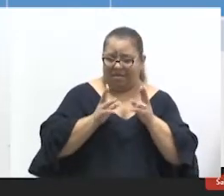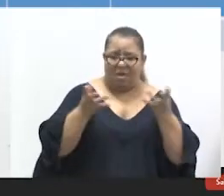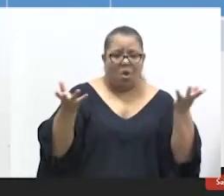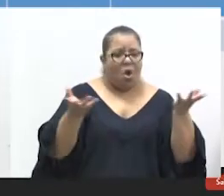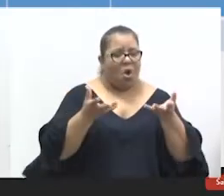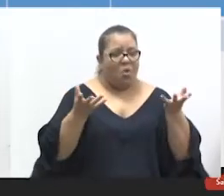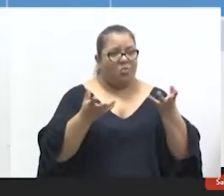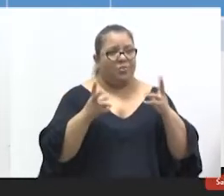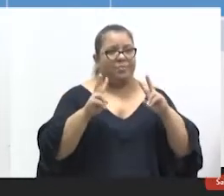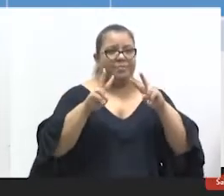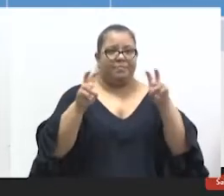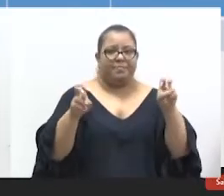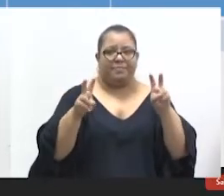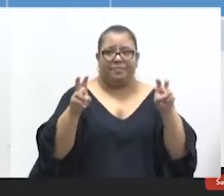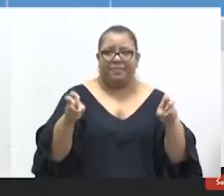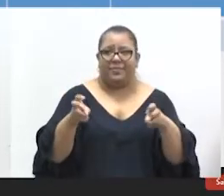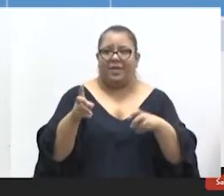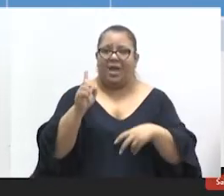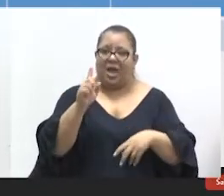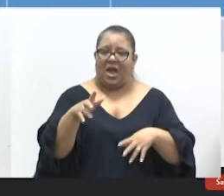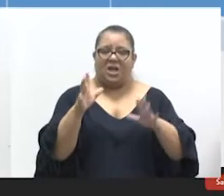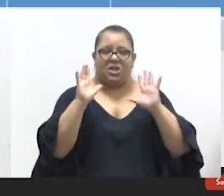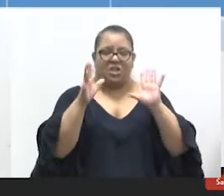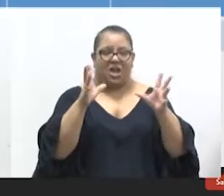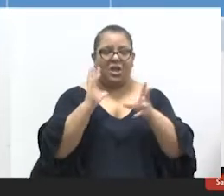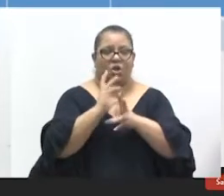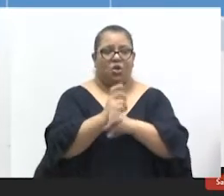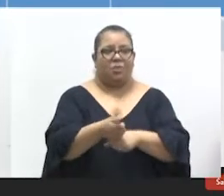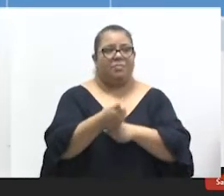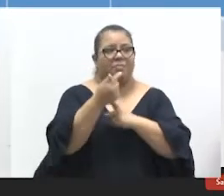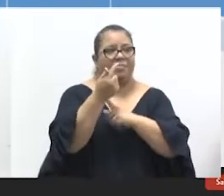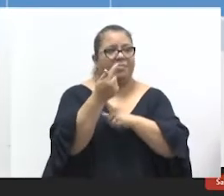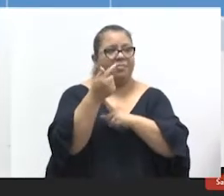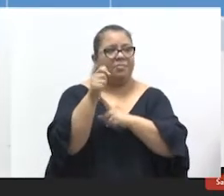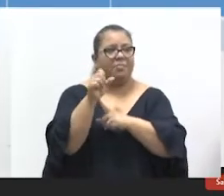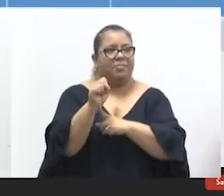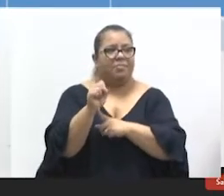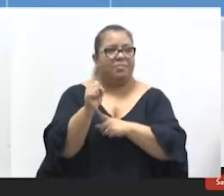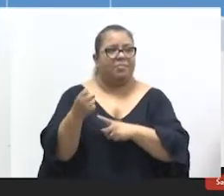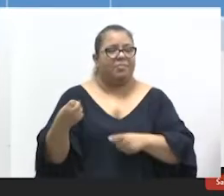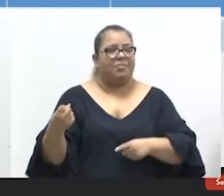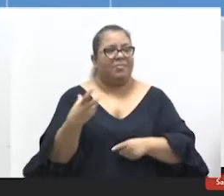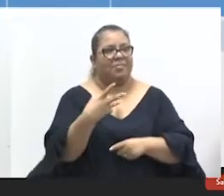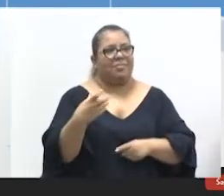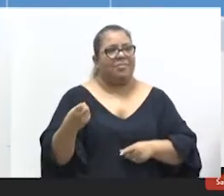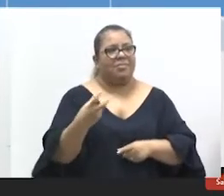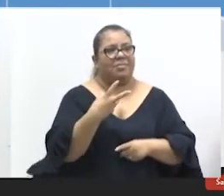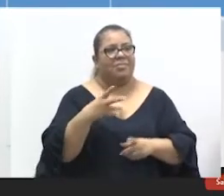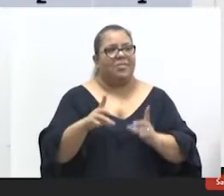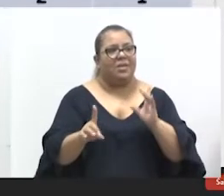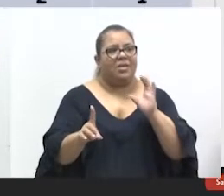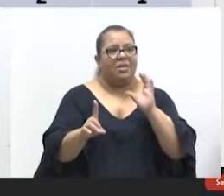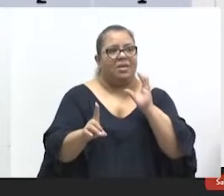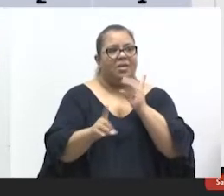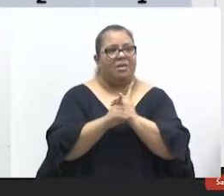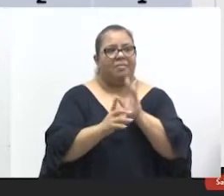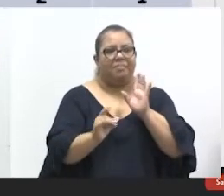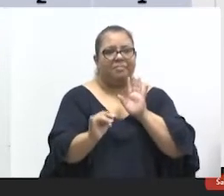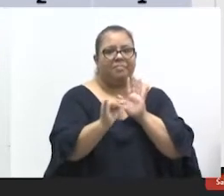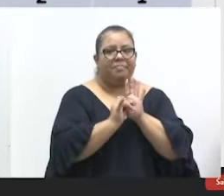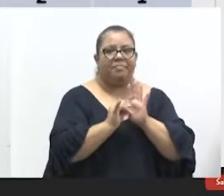faixa etária já totalizaram 78 novos casos. Pode passar.